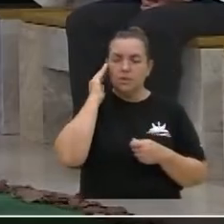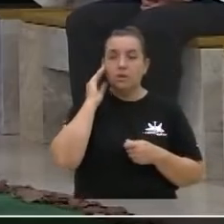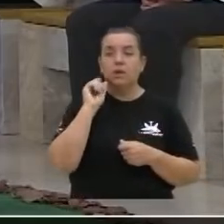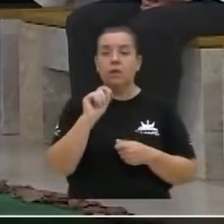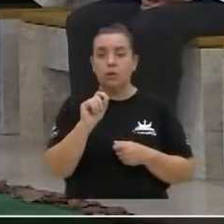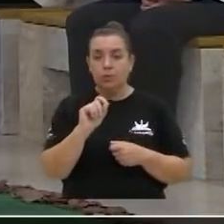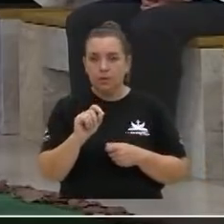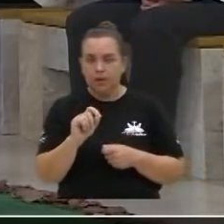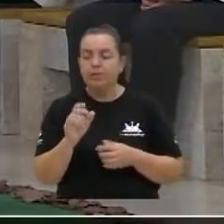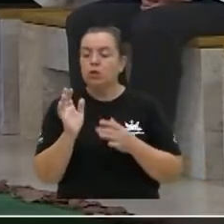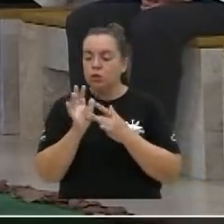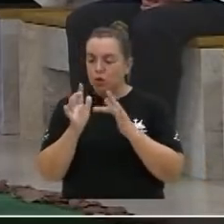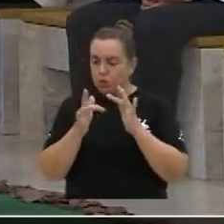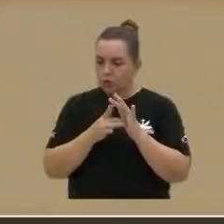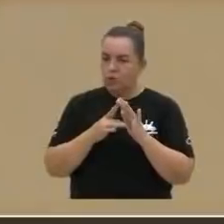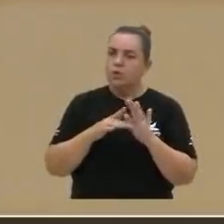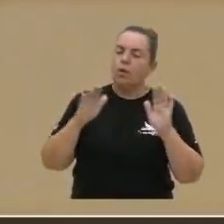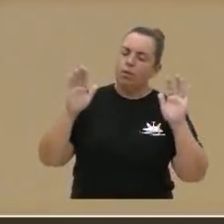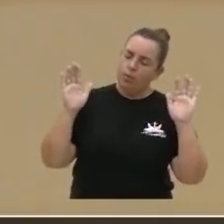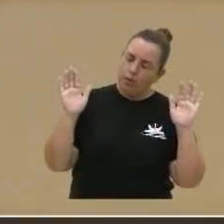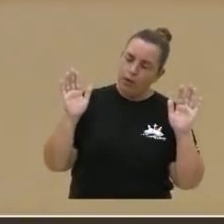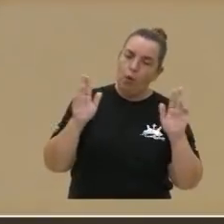morreu por quem? Por todos.